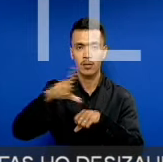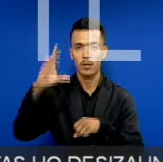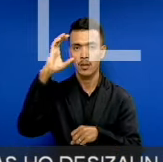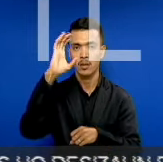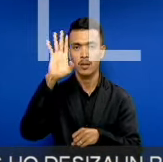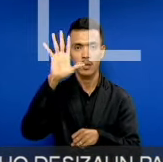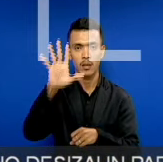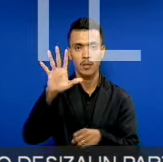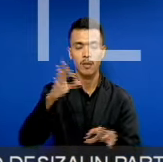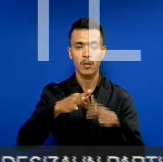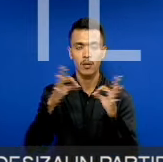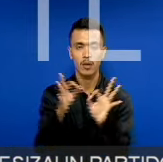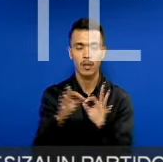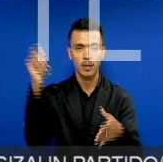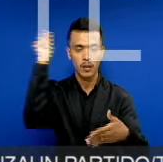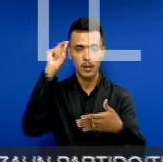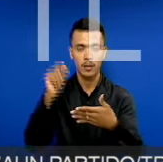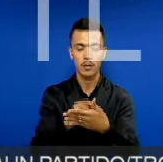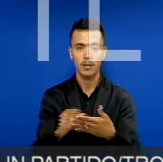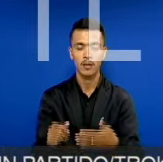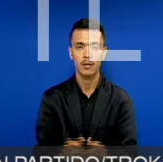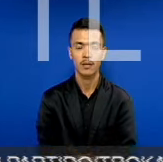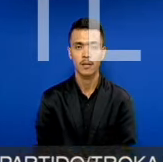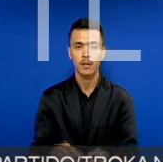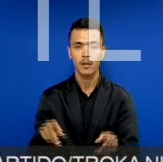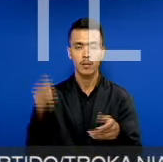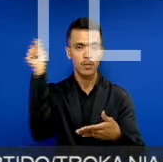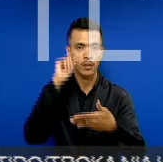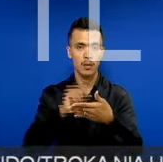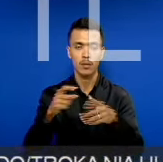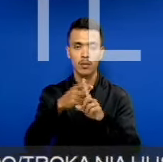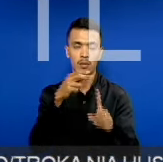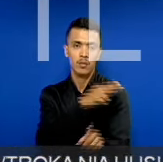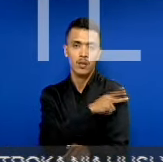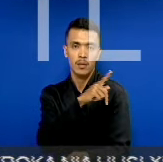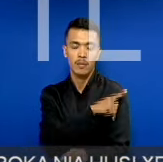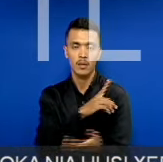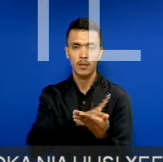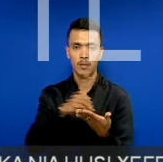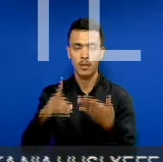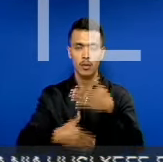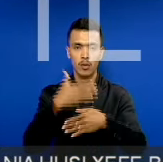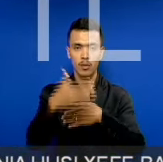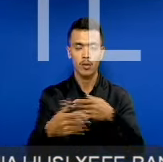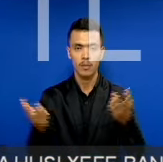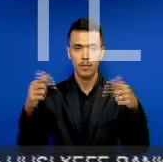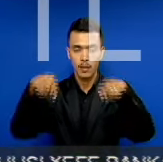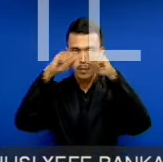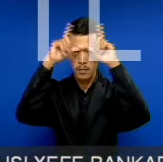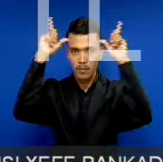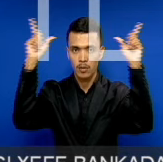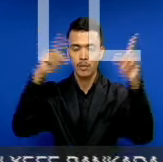Sistema Justiça debe contrato husi UNDP semana oin seto o iha Timor-Leste. Banhira to